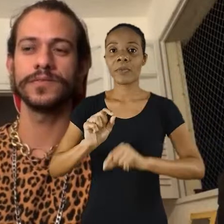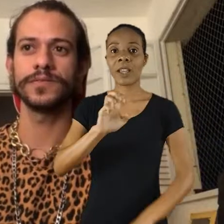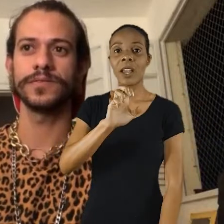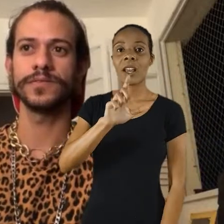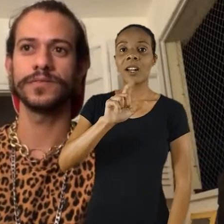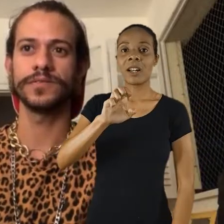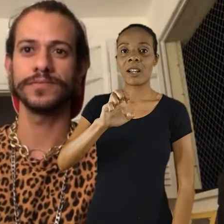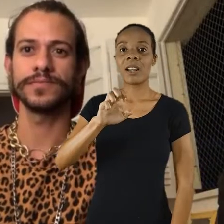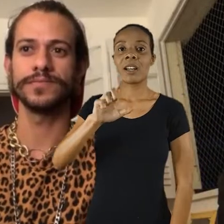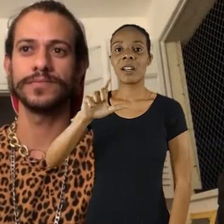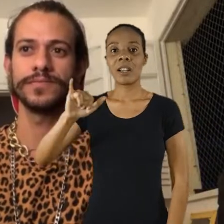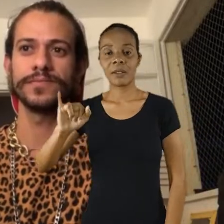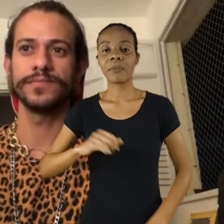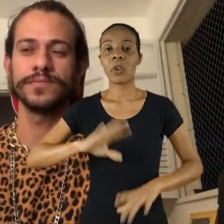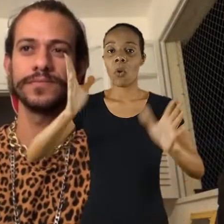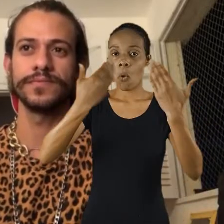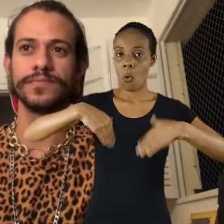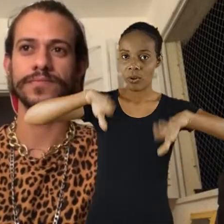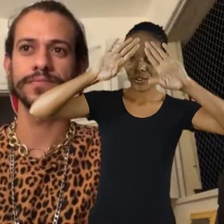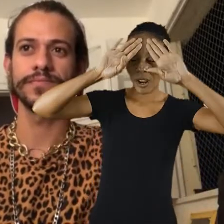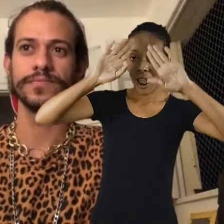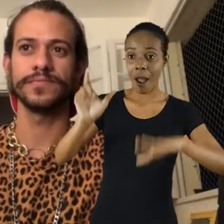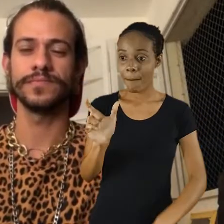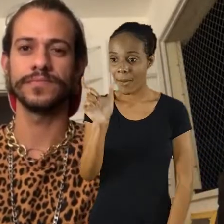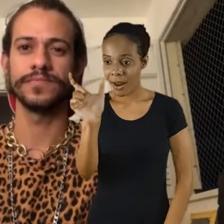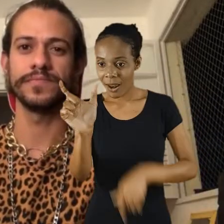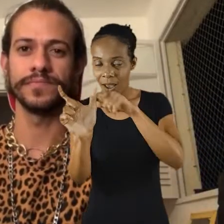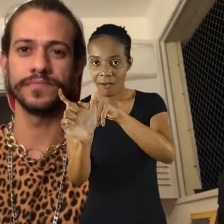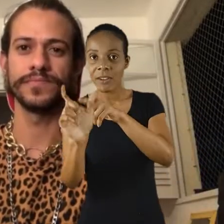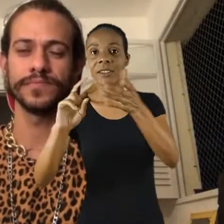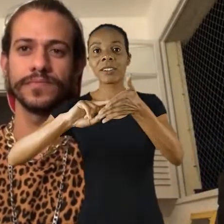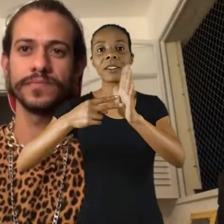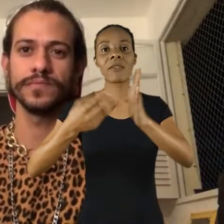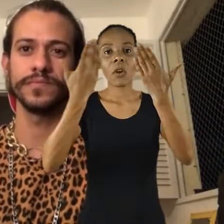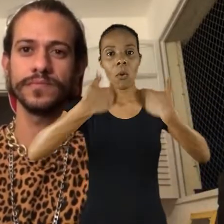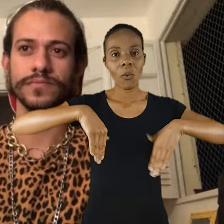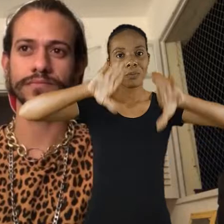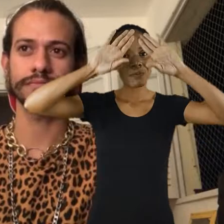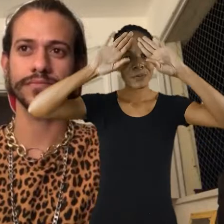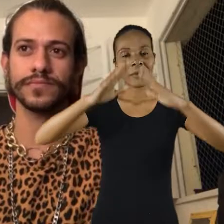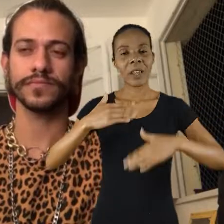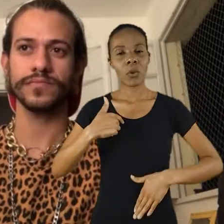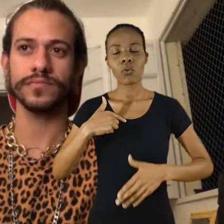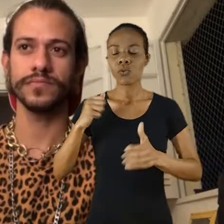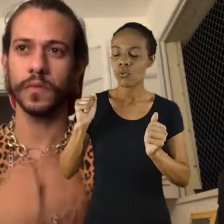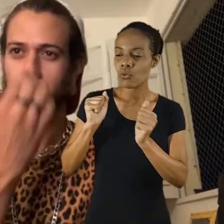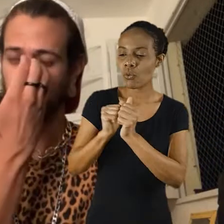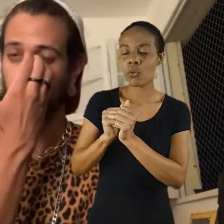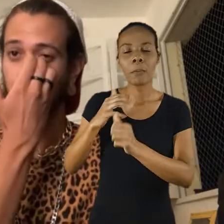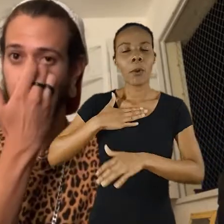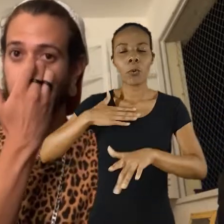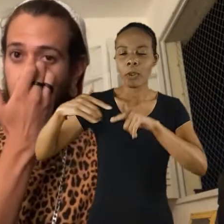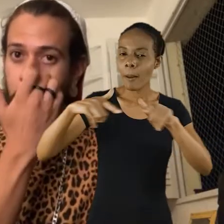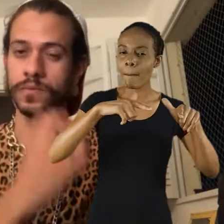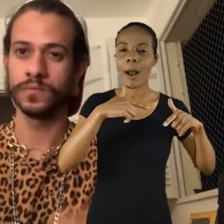a palavra é Orixá, né? Eu caminho junto com a minha ancestralidade em todo o trabalho poético que eu vou fazer,